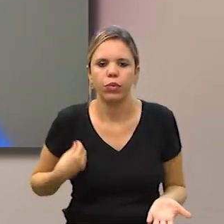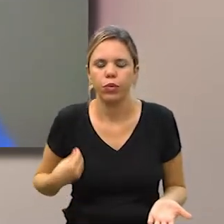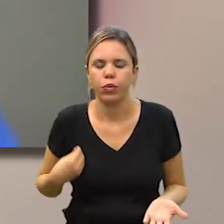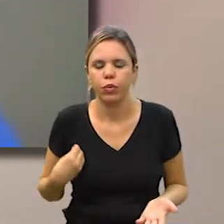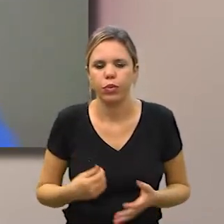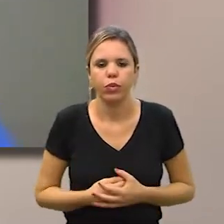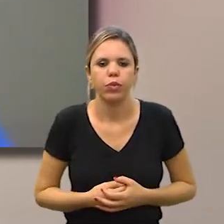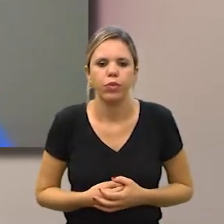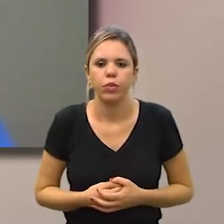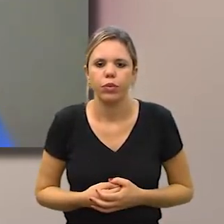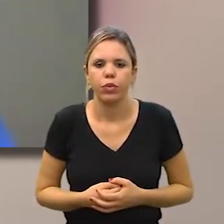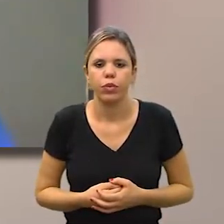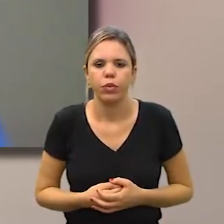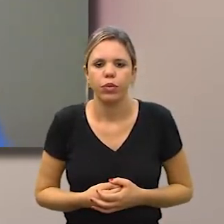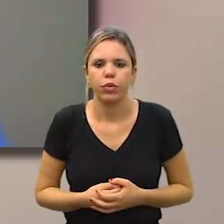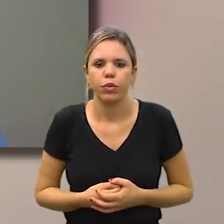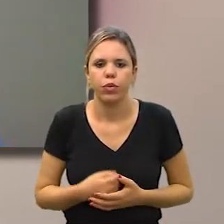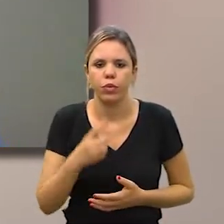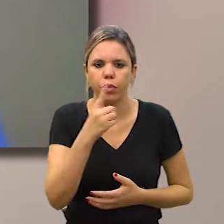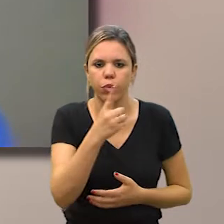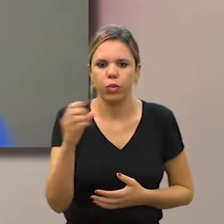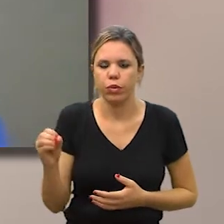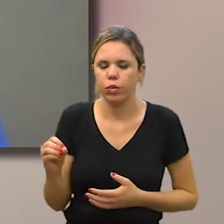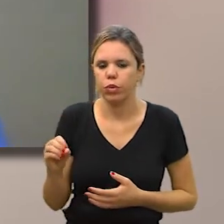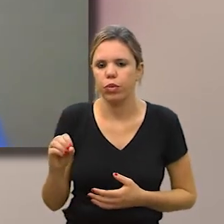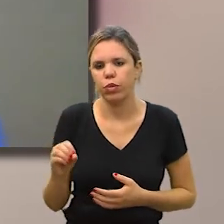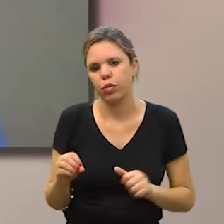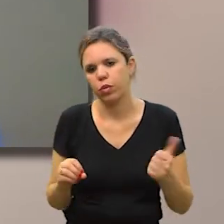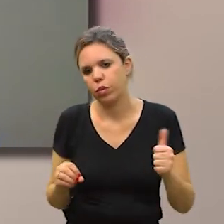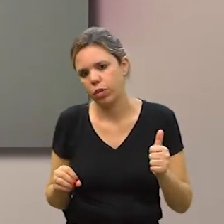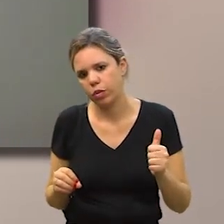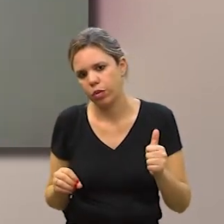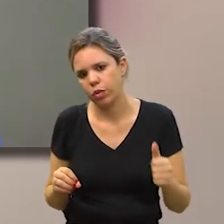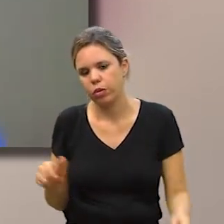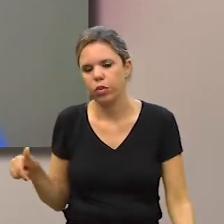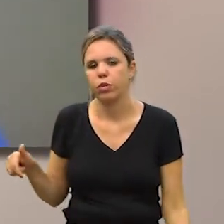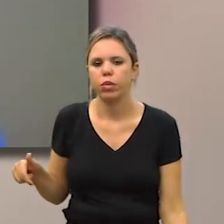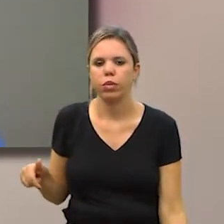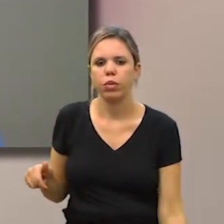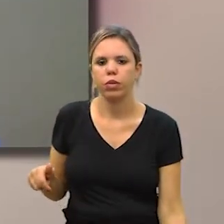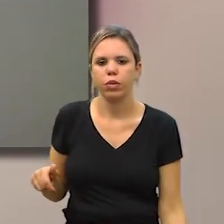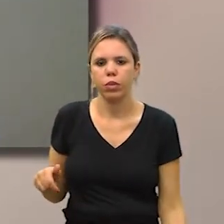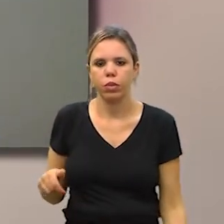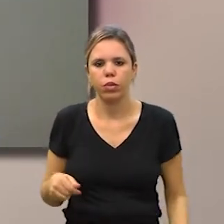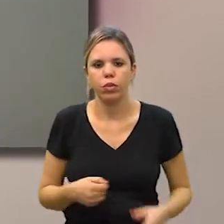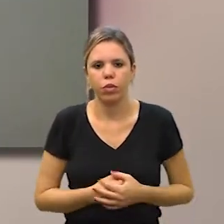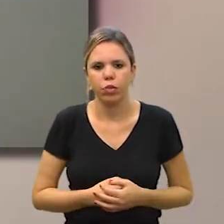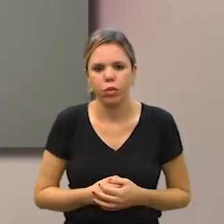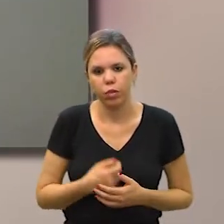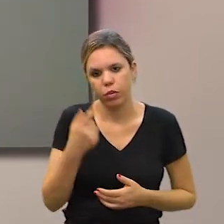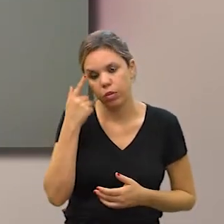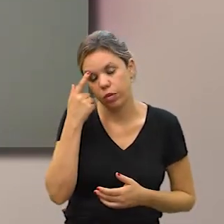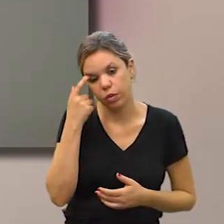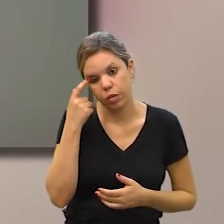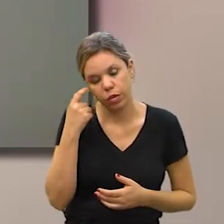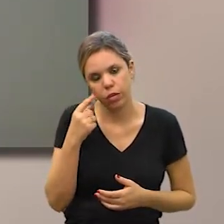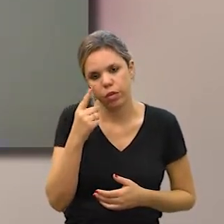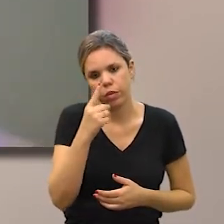viver entre on 110 que algum 11 por 7 e o